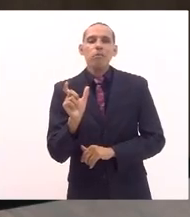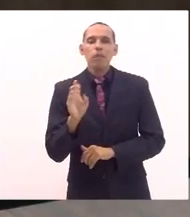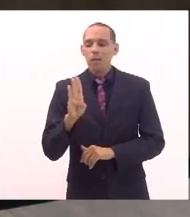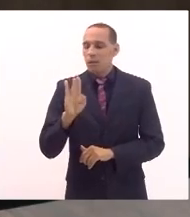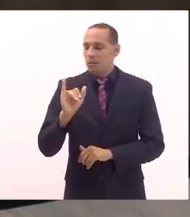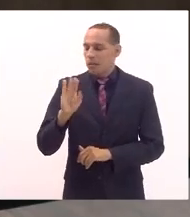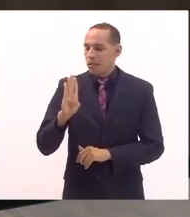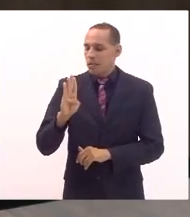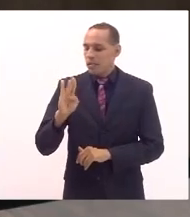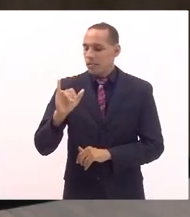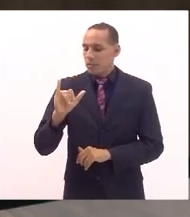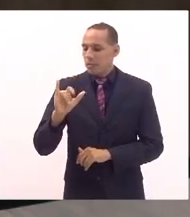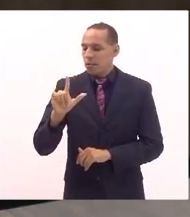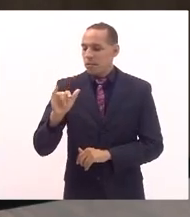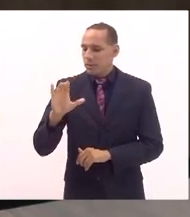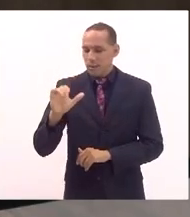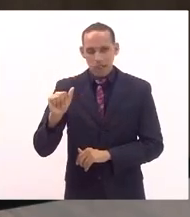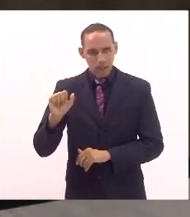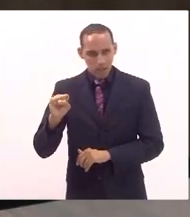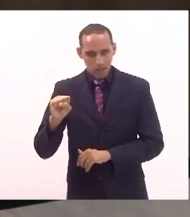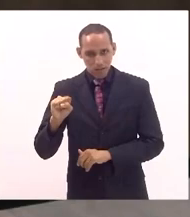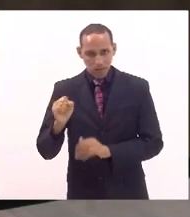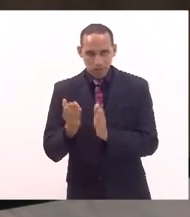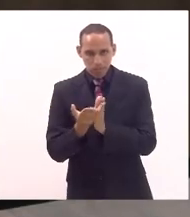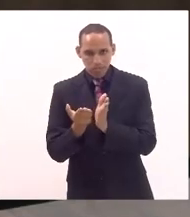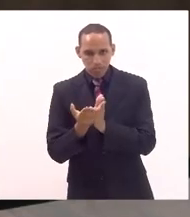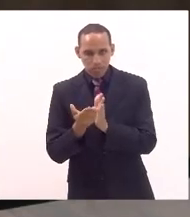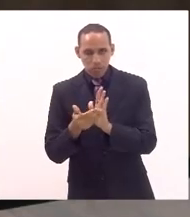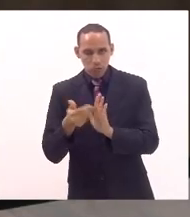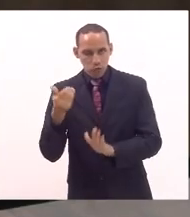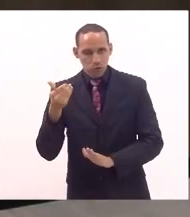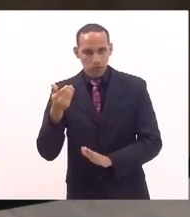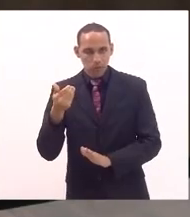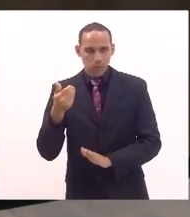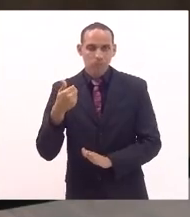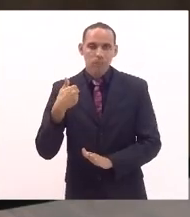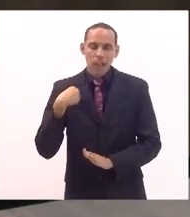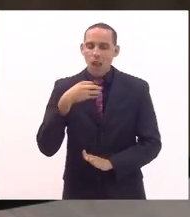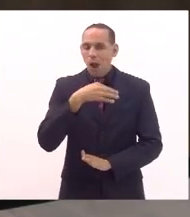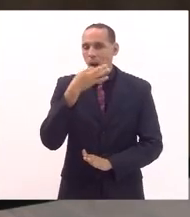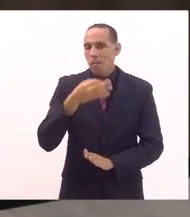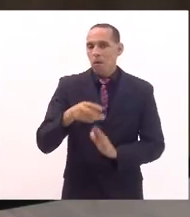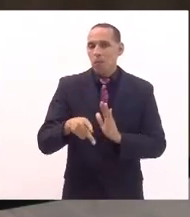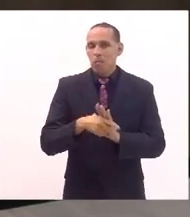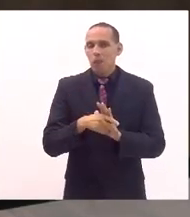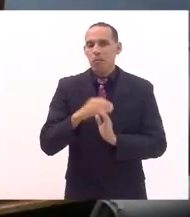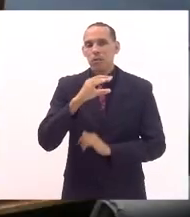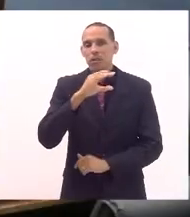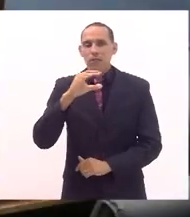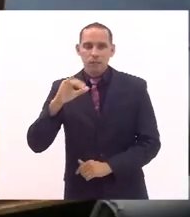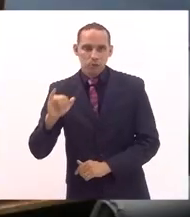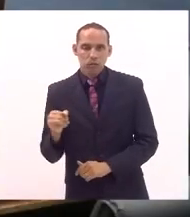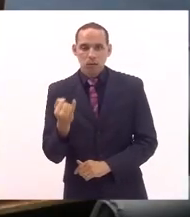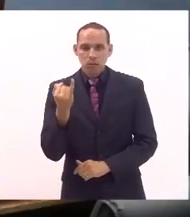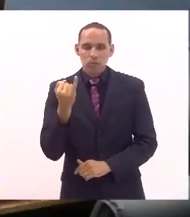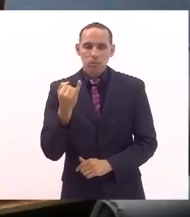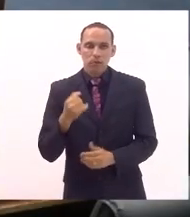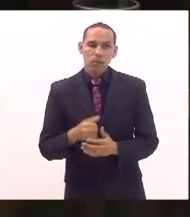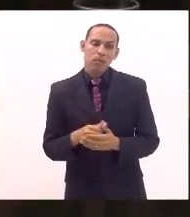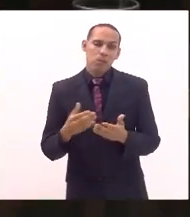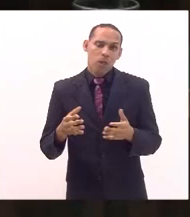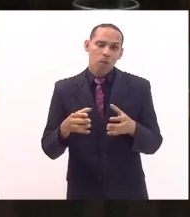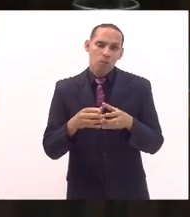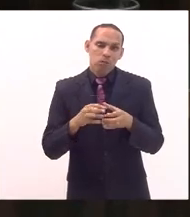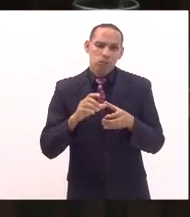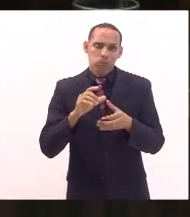bíblicas o El parecer que eu li da ccj senhora Eu não tomo vai ter